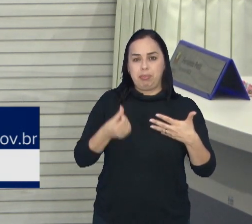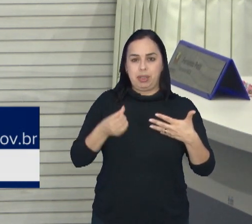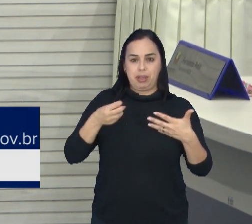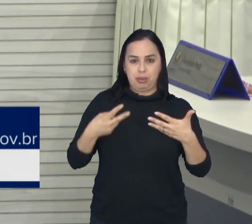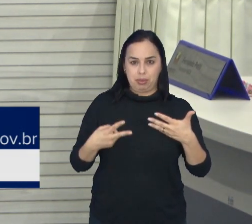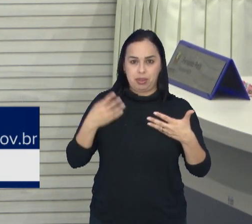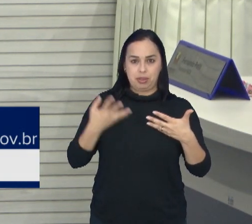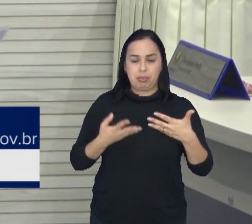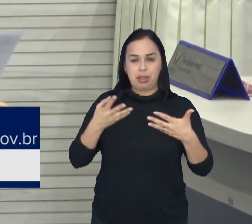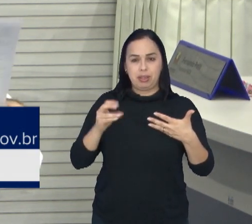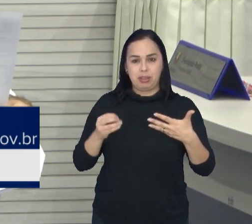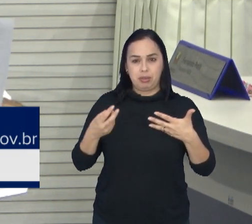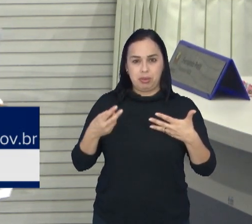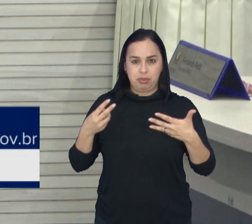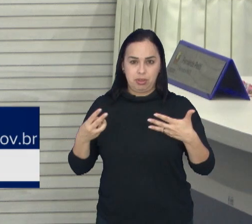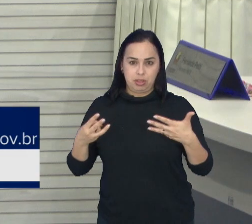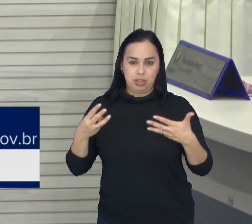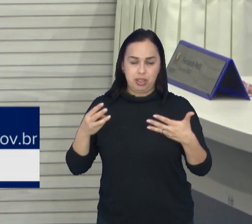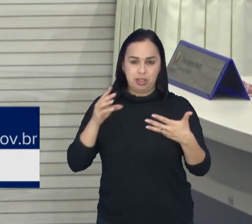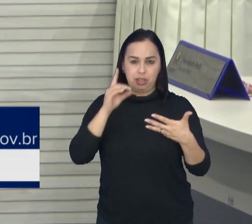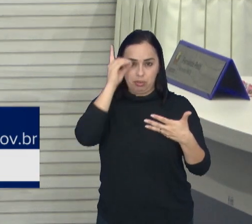962/2023, da vereadora Dulce Rita.